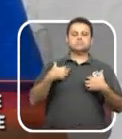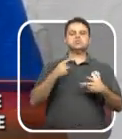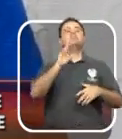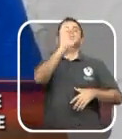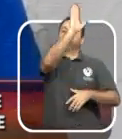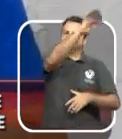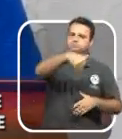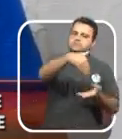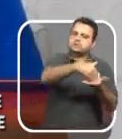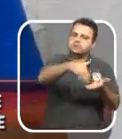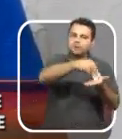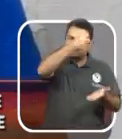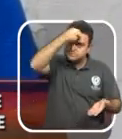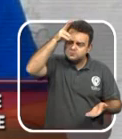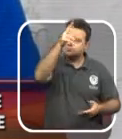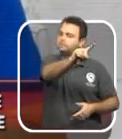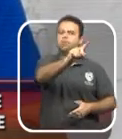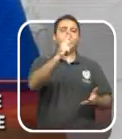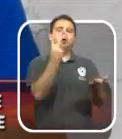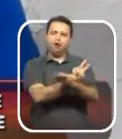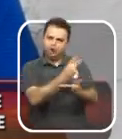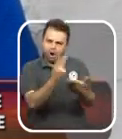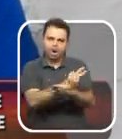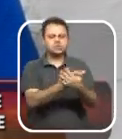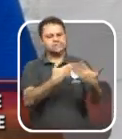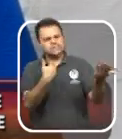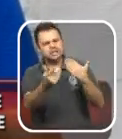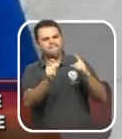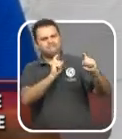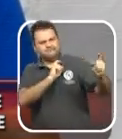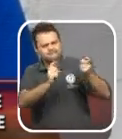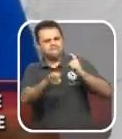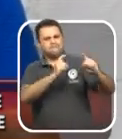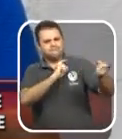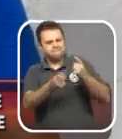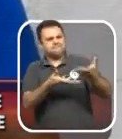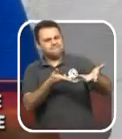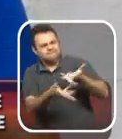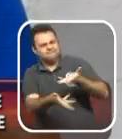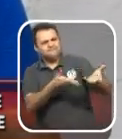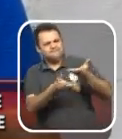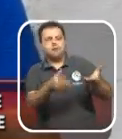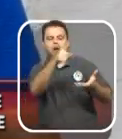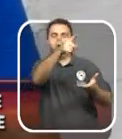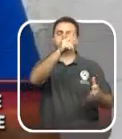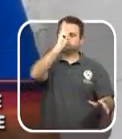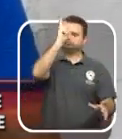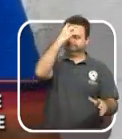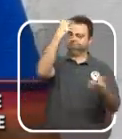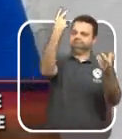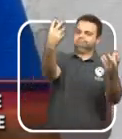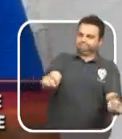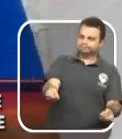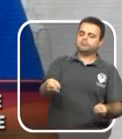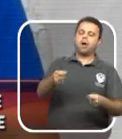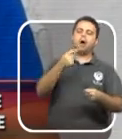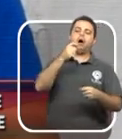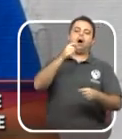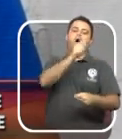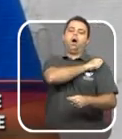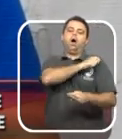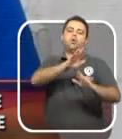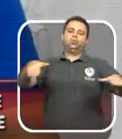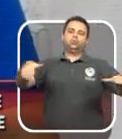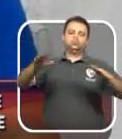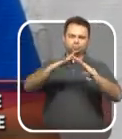uma situação onde jovens, adolescentes que são do Estado, né, da Escola do Estado, fazendo um trabalho